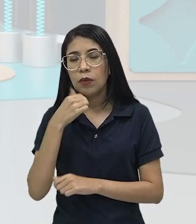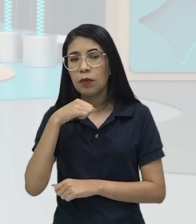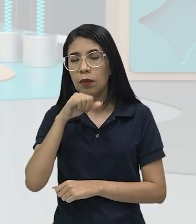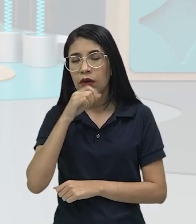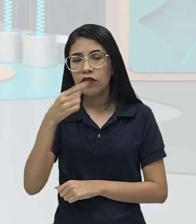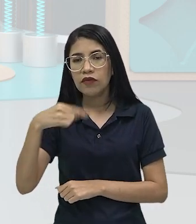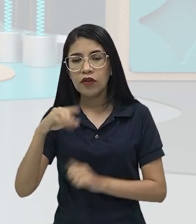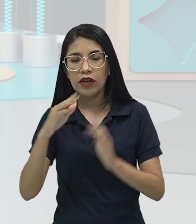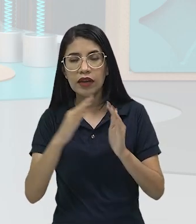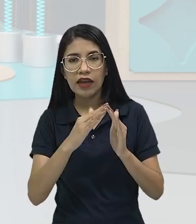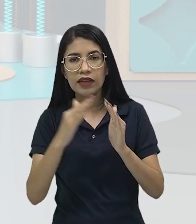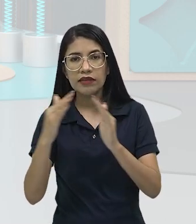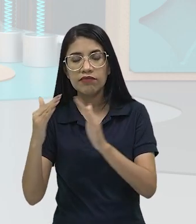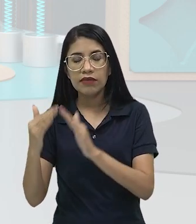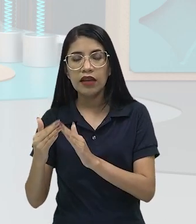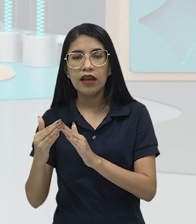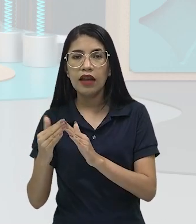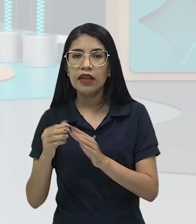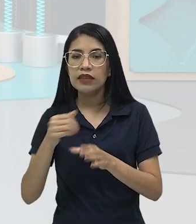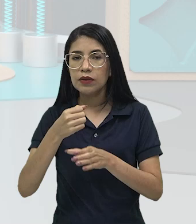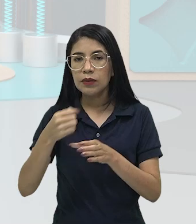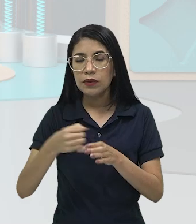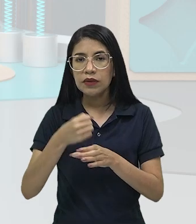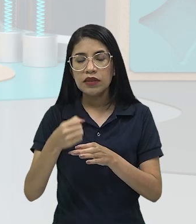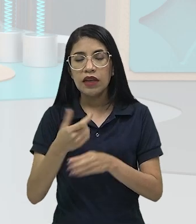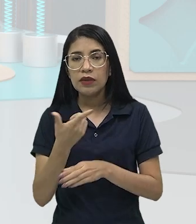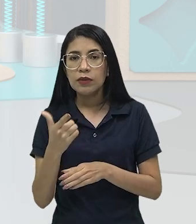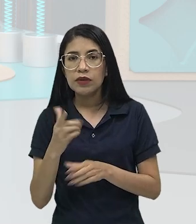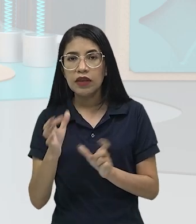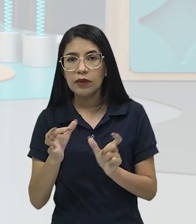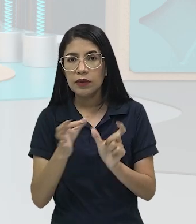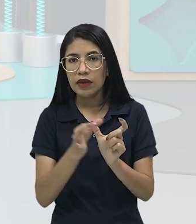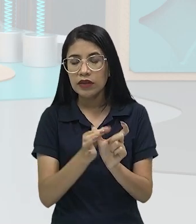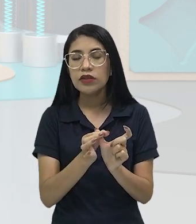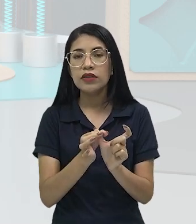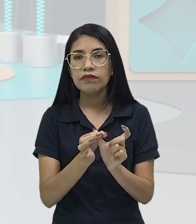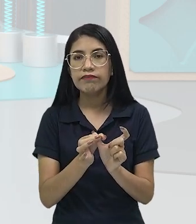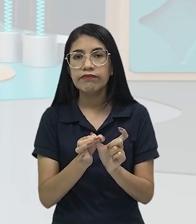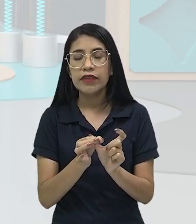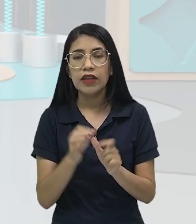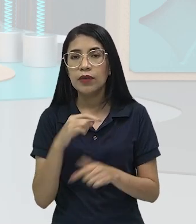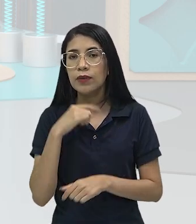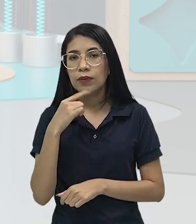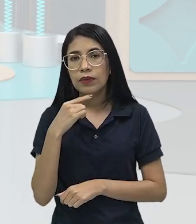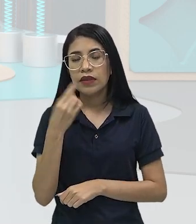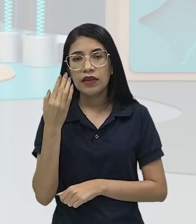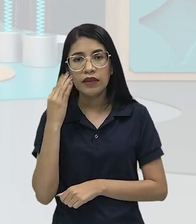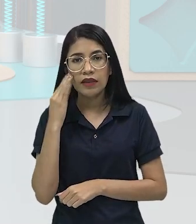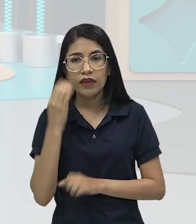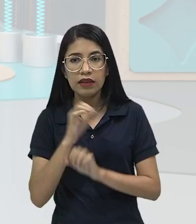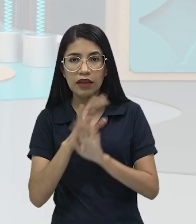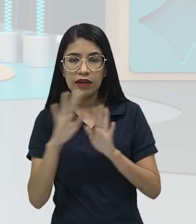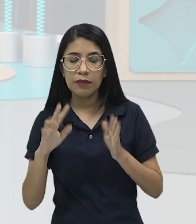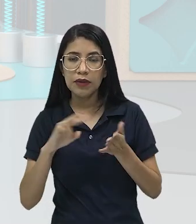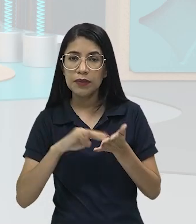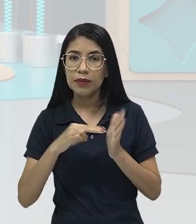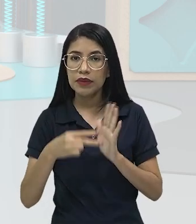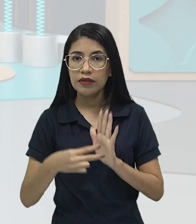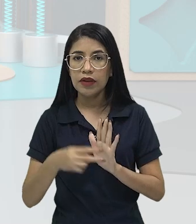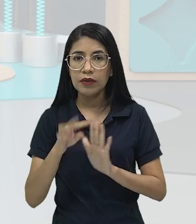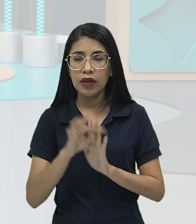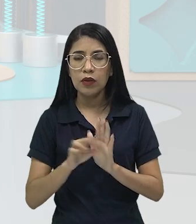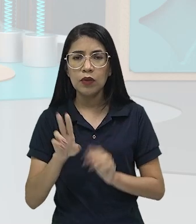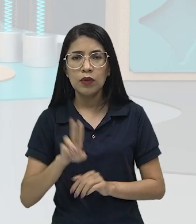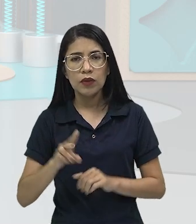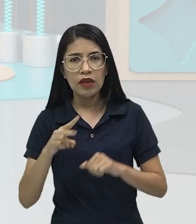cozinha, cozinhou, fez. Então, tudo isso é um texto caótico que, se você não tiver conectivos, você não consegue entender um sentido. Você